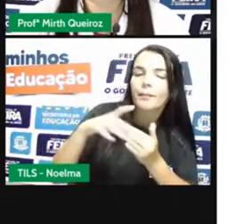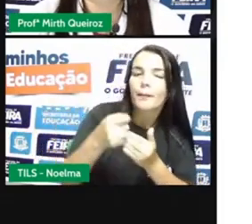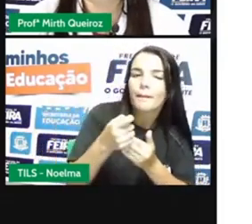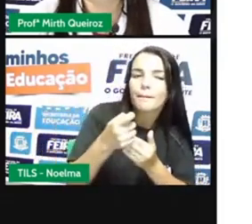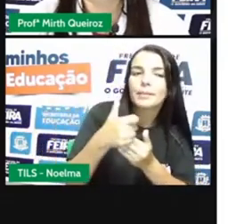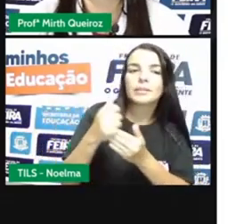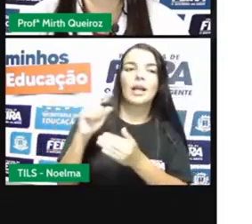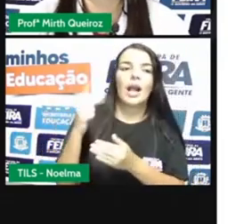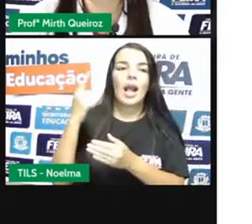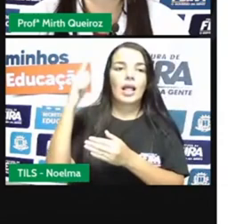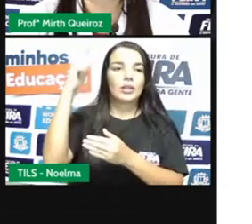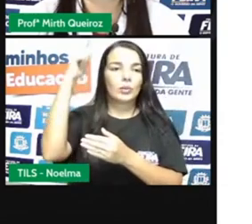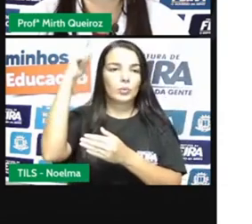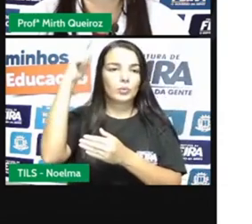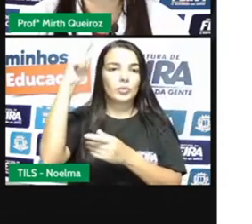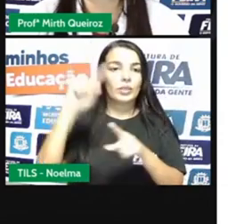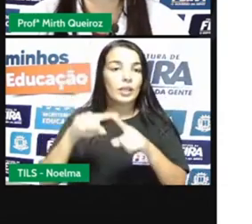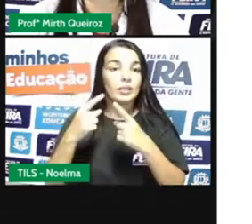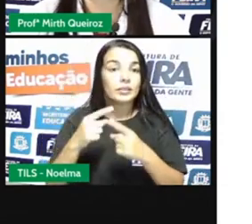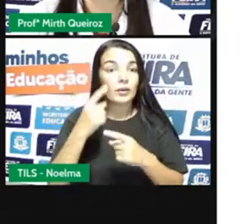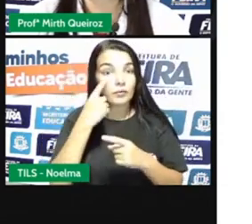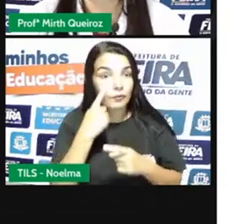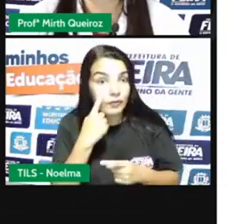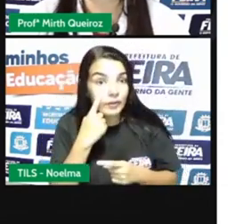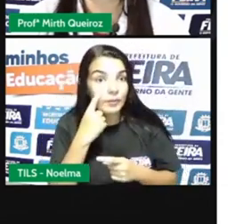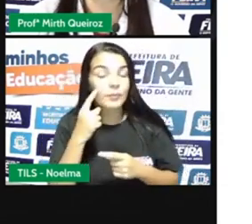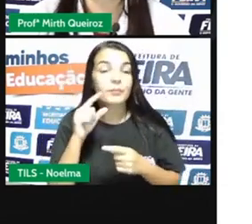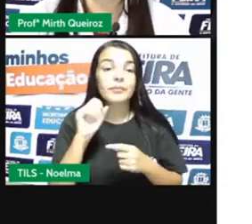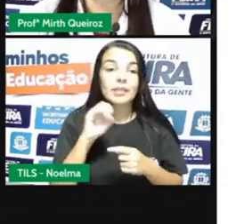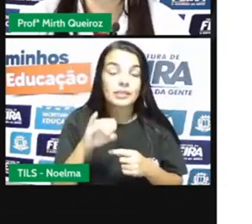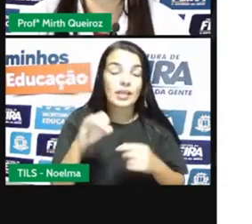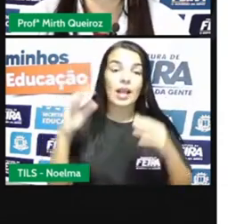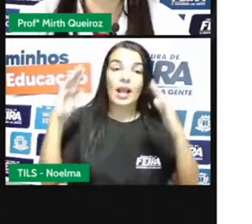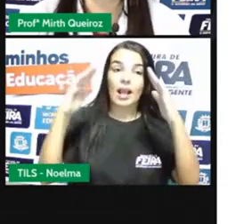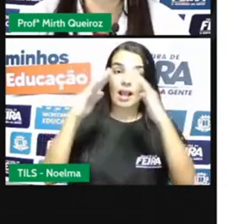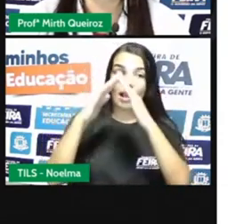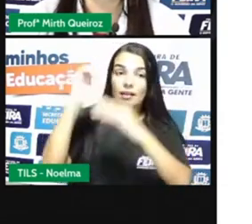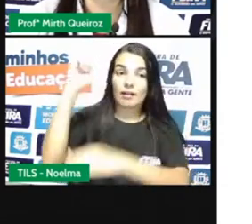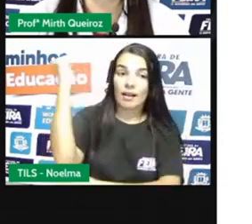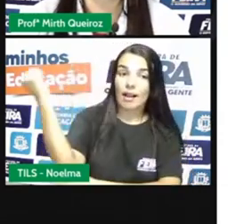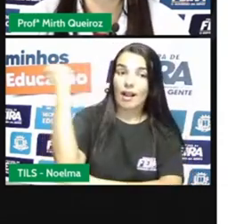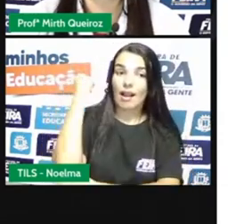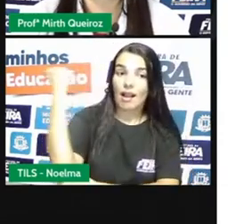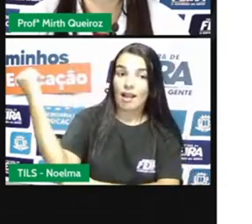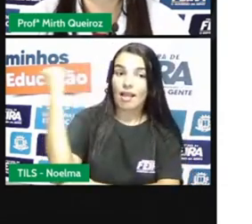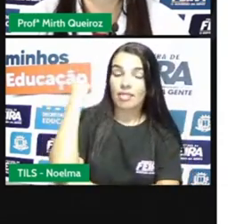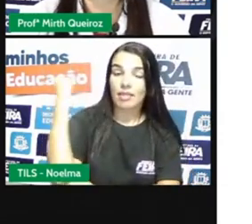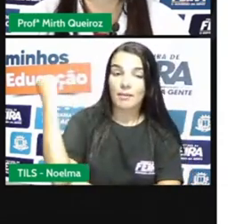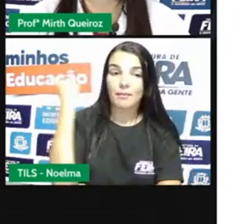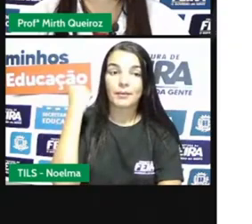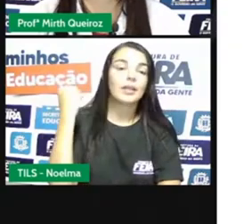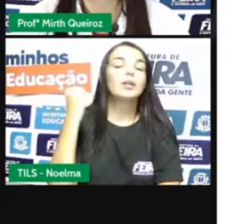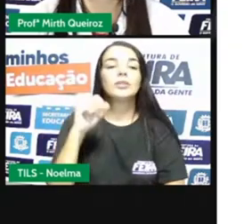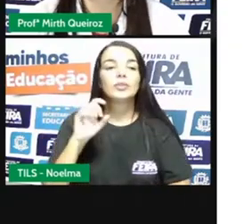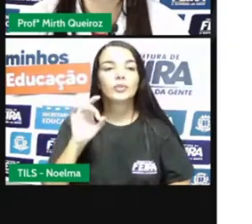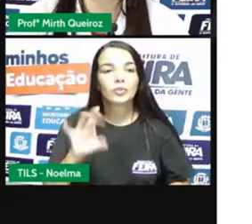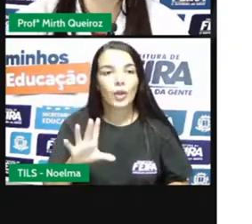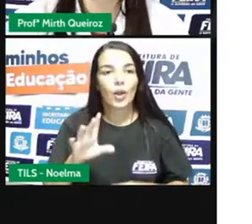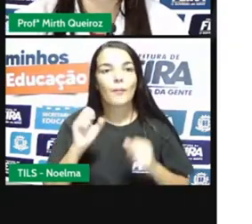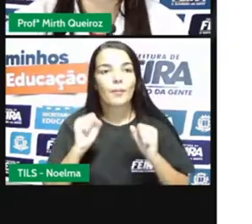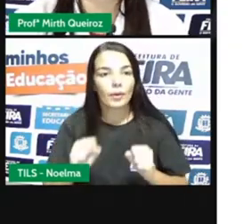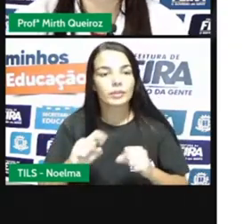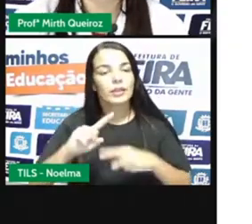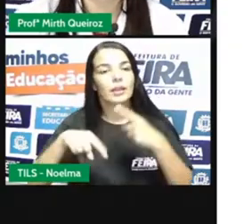aí, se faz exercícios intensos na academia, com o objetivo de ganho de massa muscular, pode aí atrapalhar